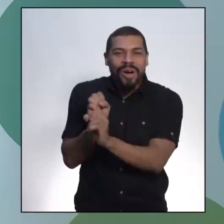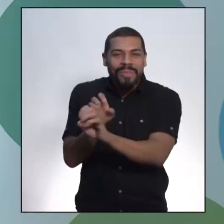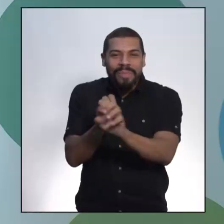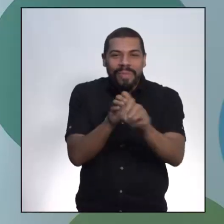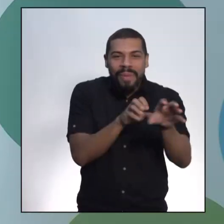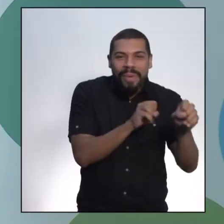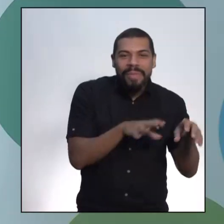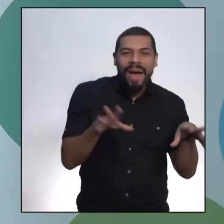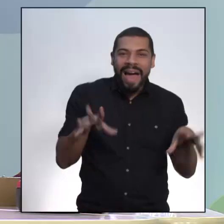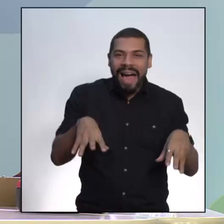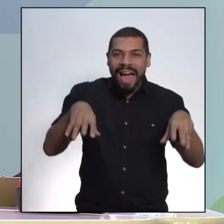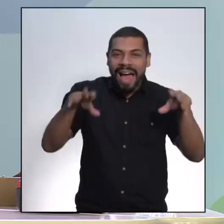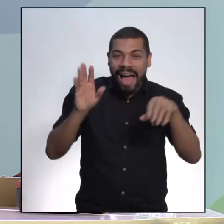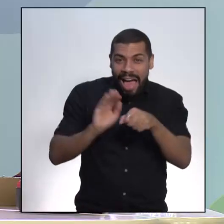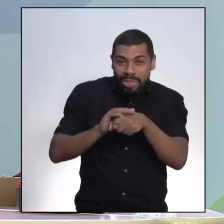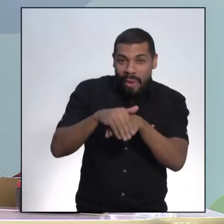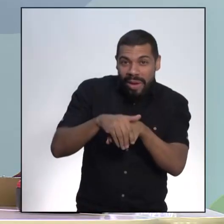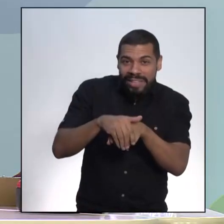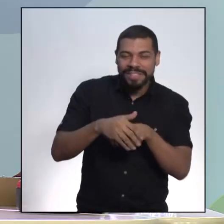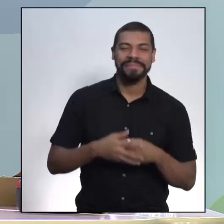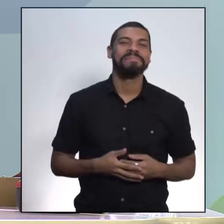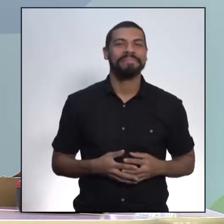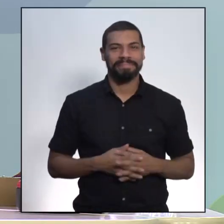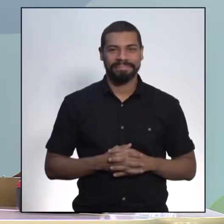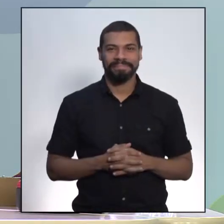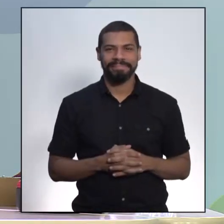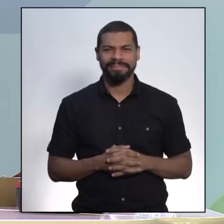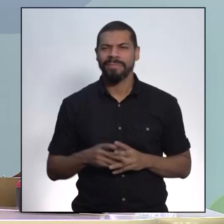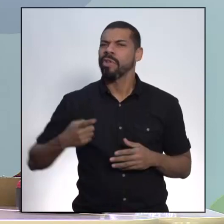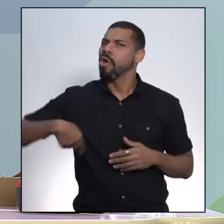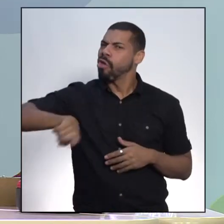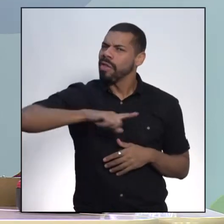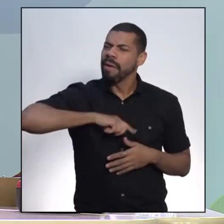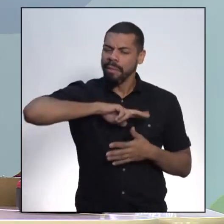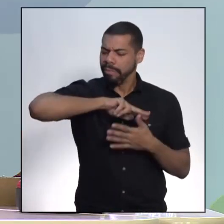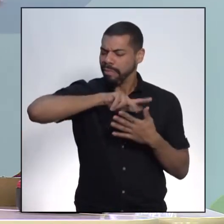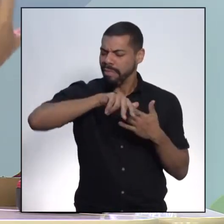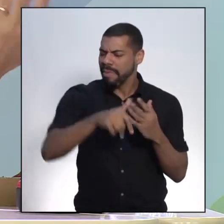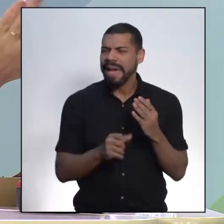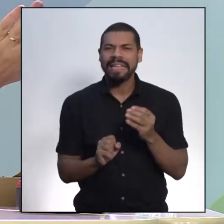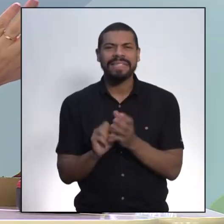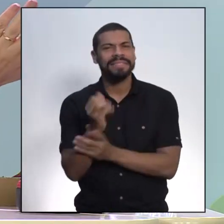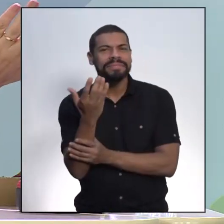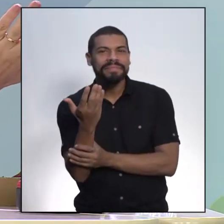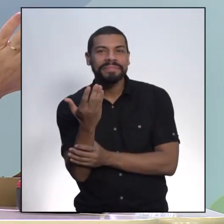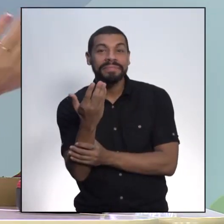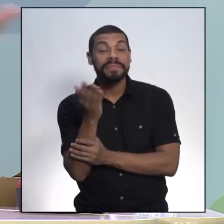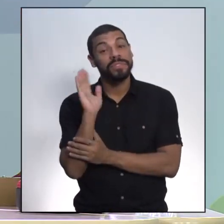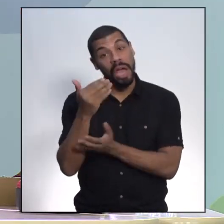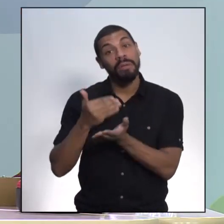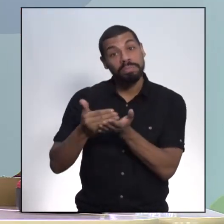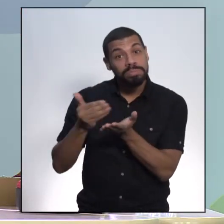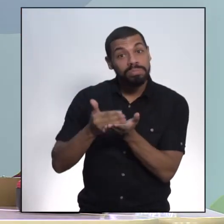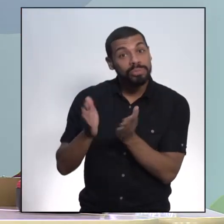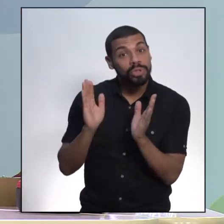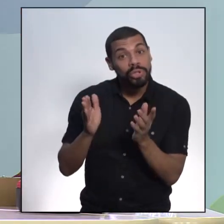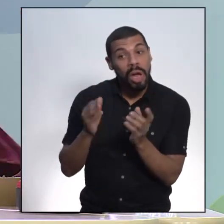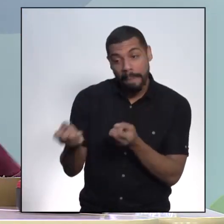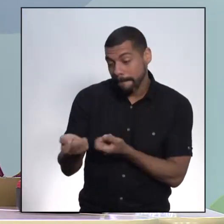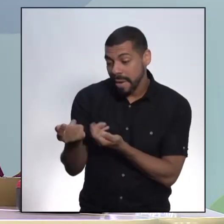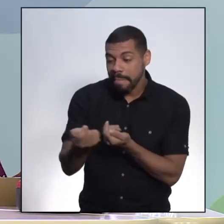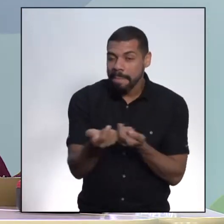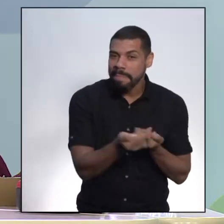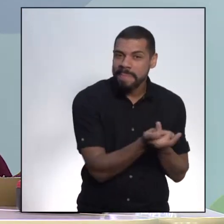né? Então, veja só, nós temos várias invenções que há muito tempo aconteceram e hoje nos